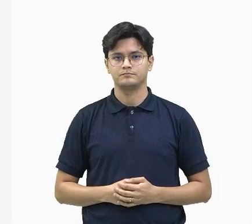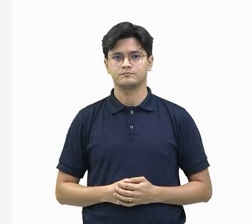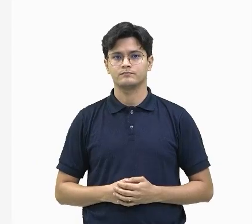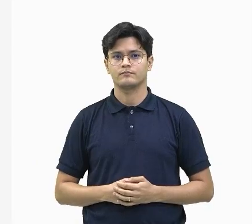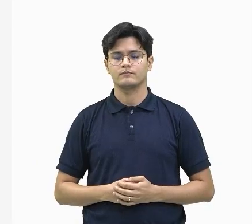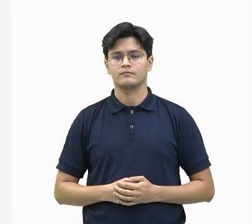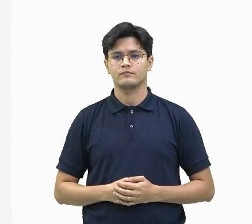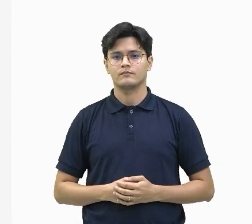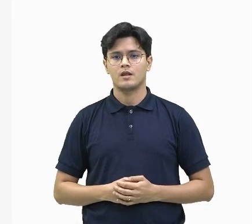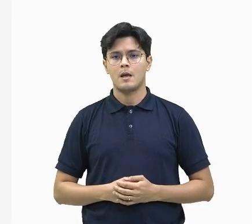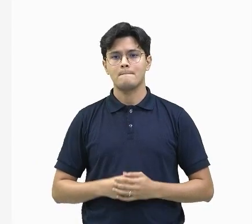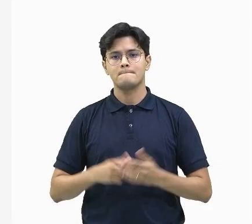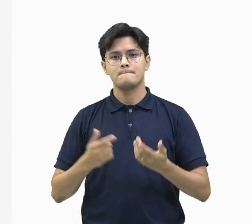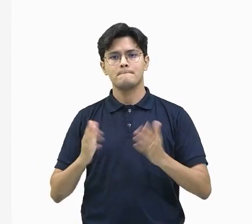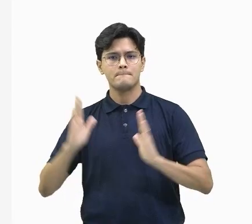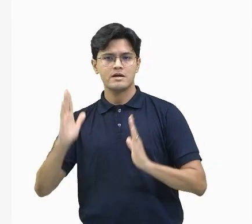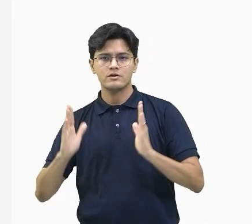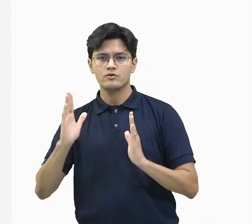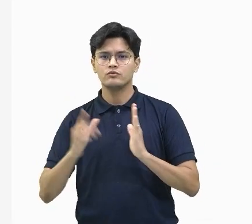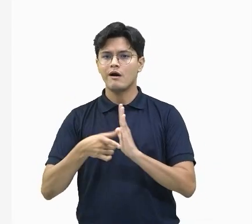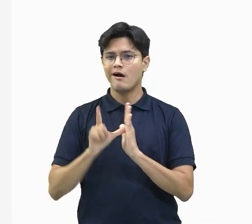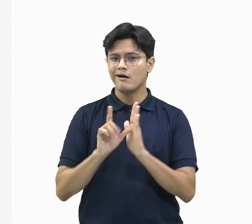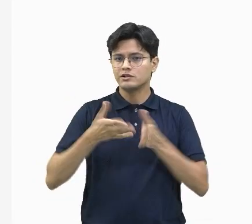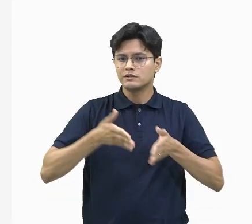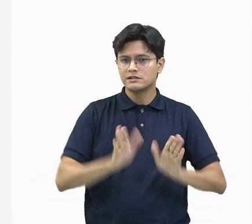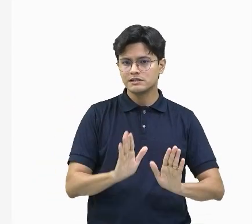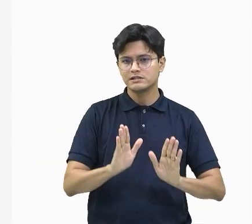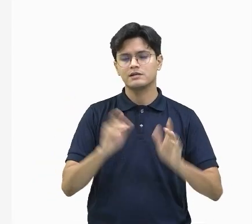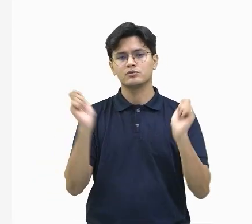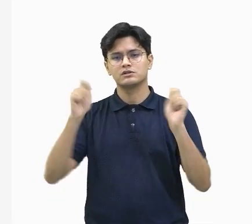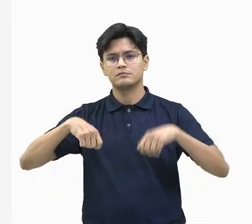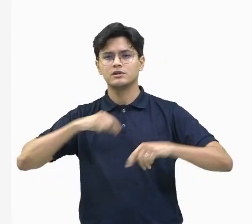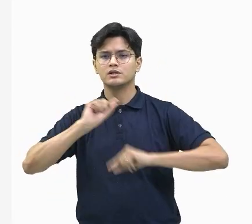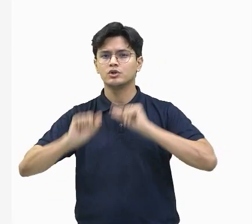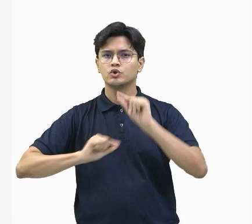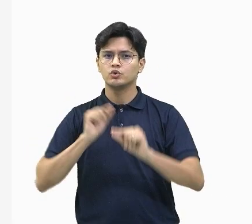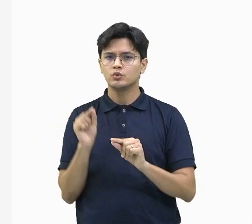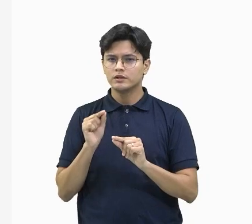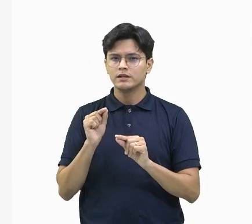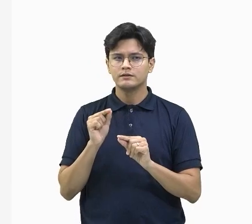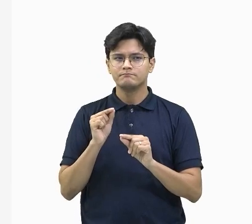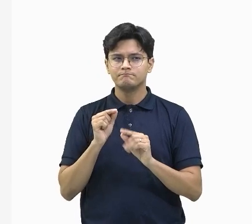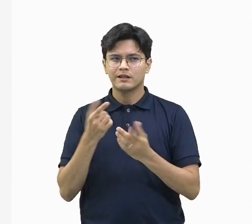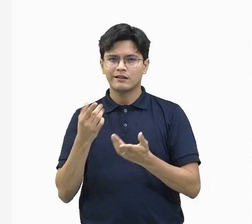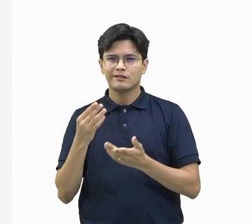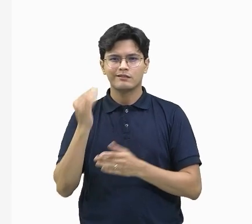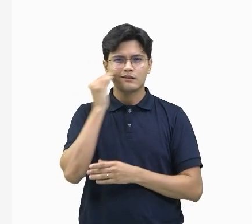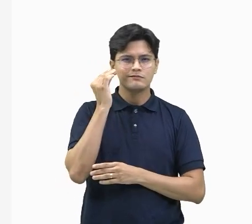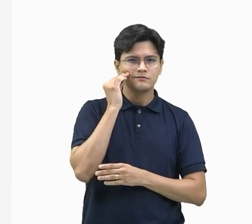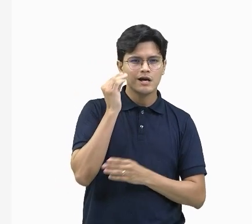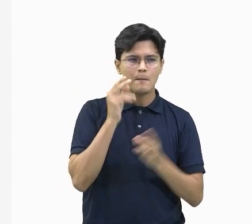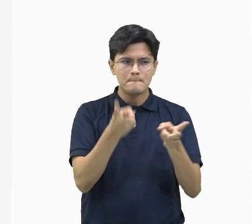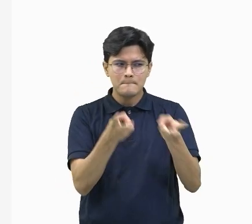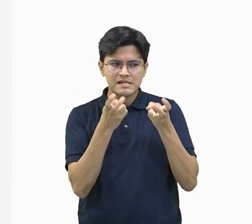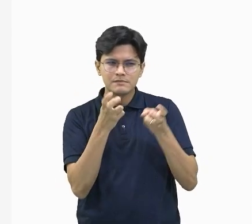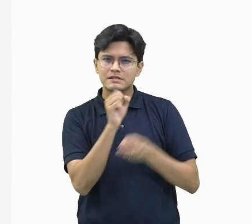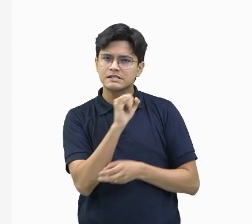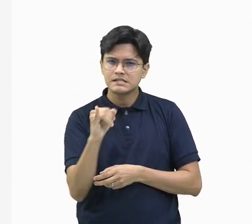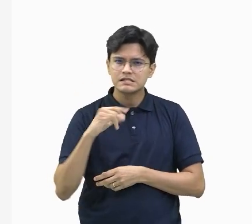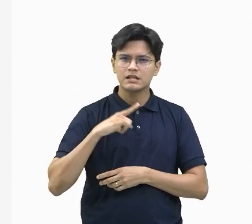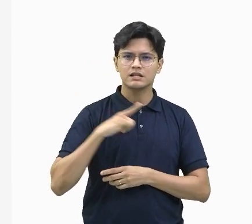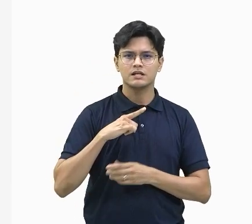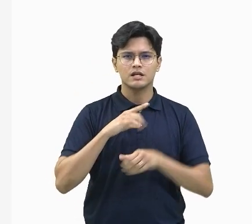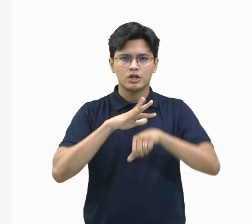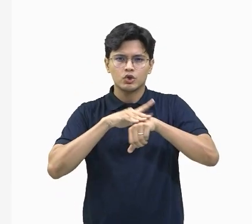algumas doenças elas possam ser rastreadas, até para proporcionar um melhor acompanhamento tanto do bebê quanto da